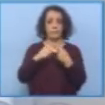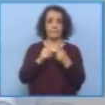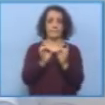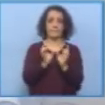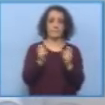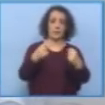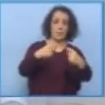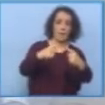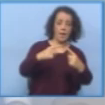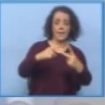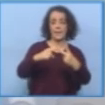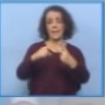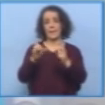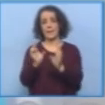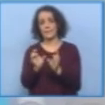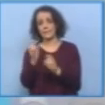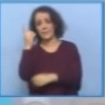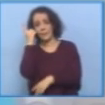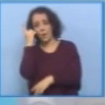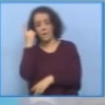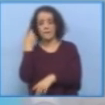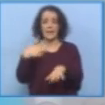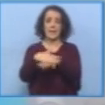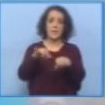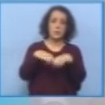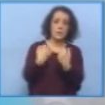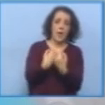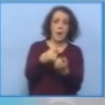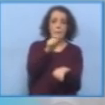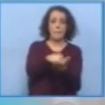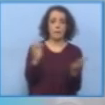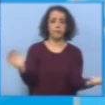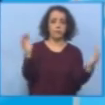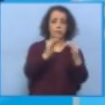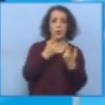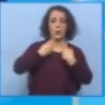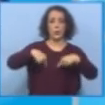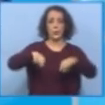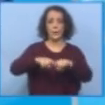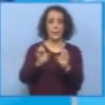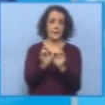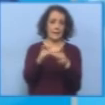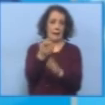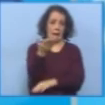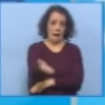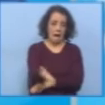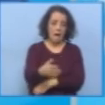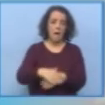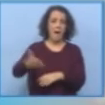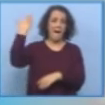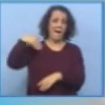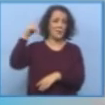telemóvel, das redes sociais, marcam-se encontros, fazem-se reuniões online. Naquela altura não havia nada disto. Como é que se fazia